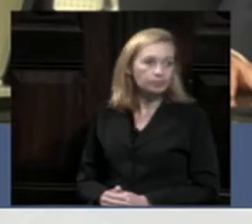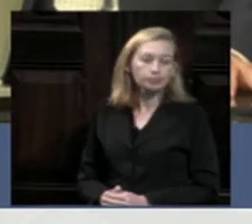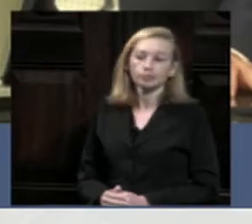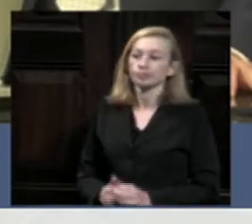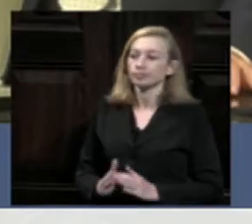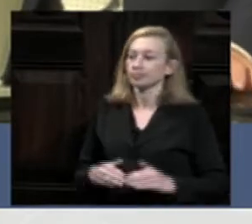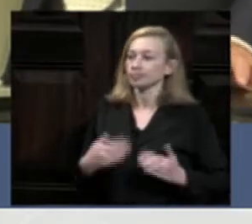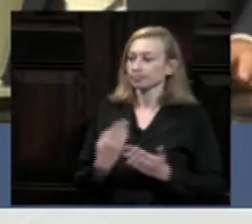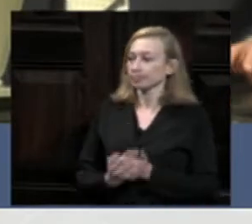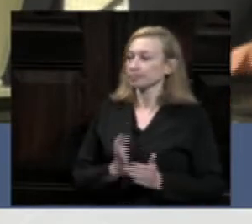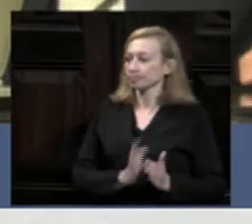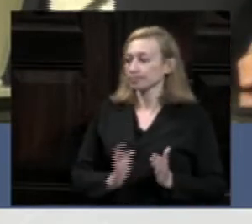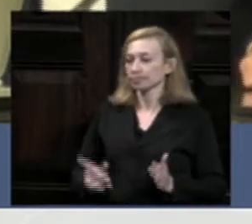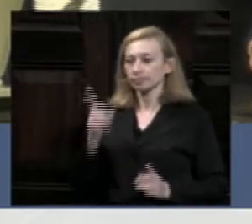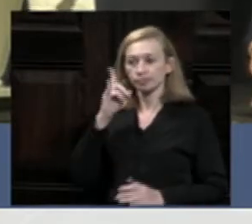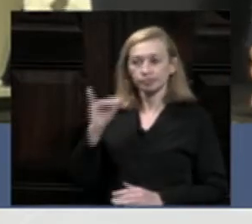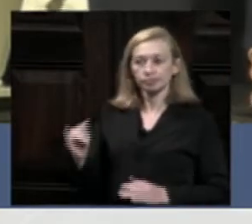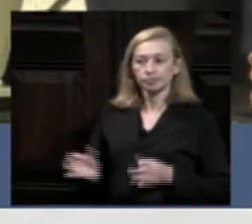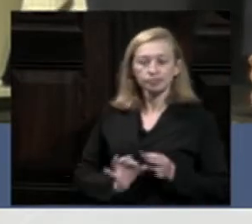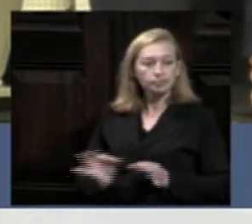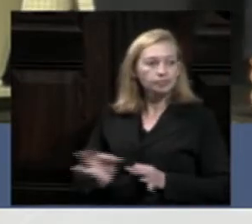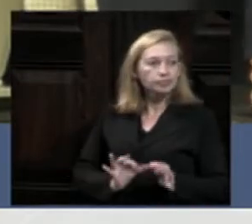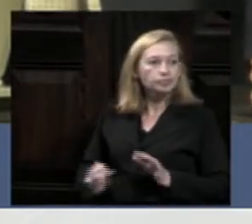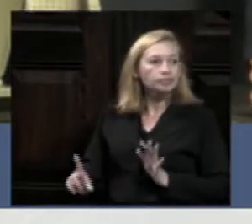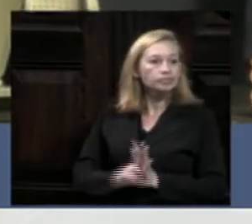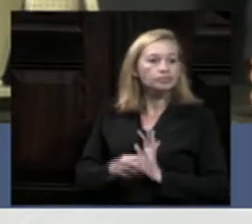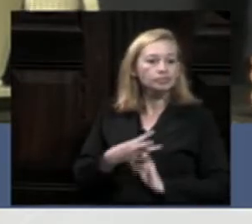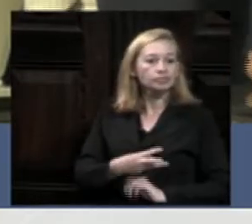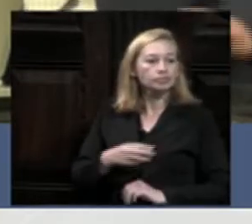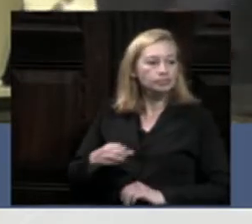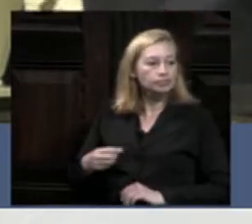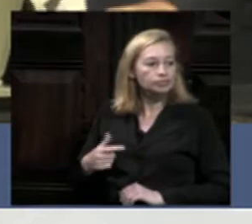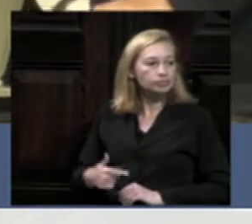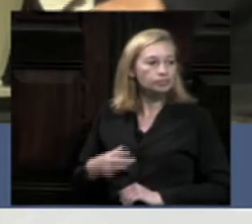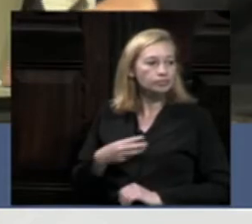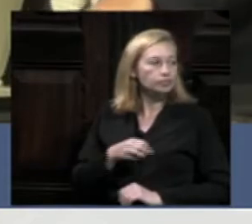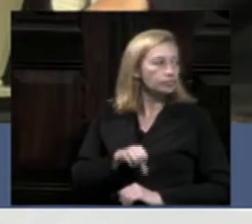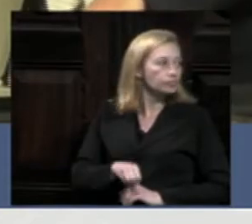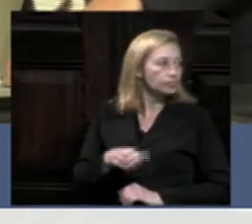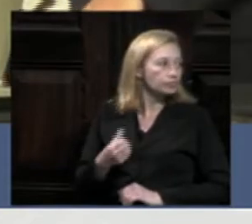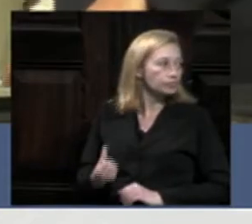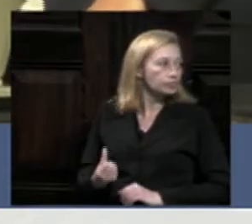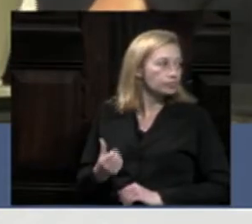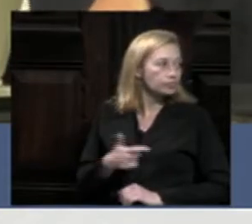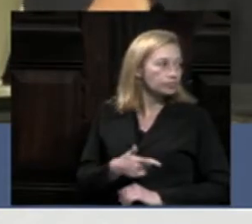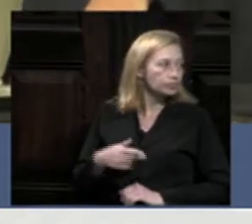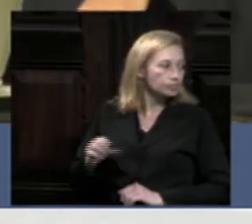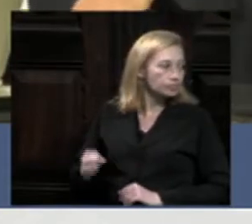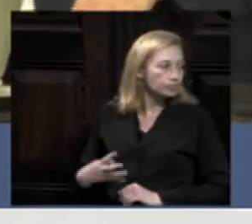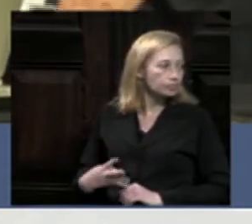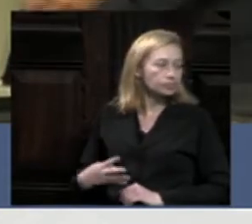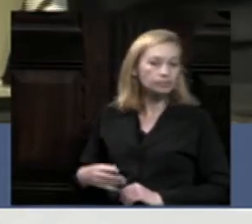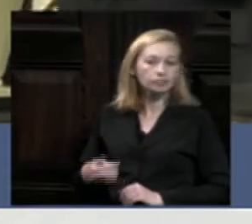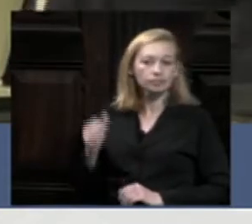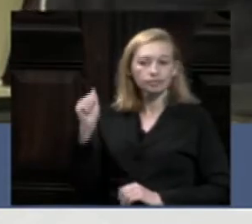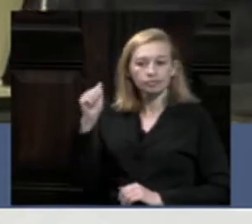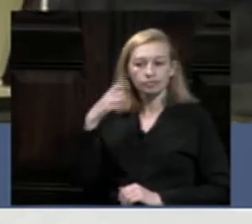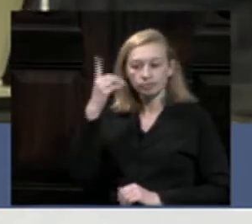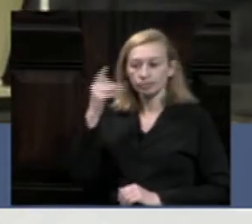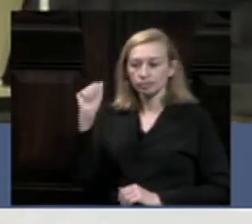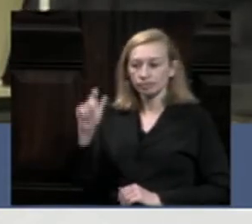requerimento de inclusão na ordem do dia de projeto de lei 3295, 2014. Deputado André Lazzaroni. Senhores que aprovam nessa comissão,